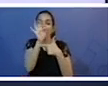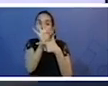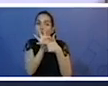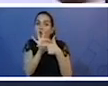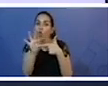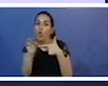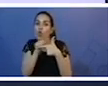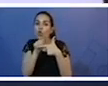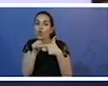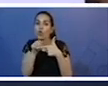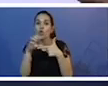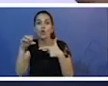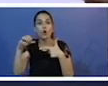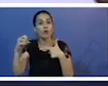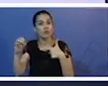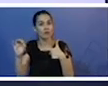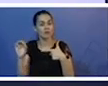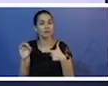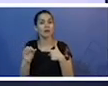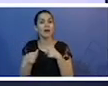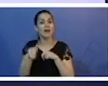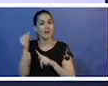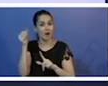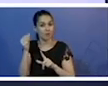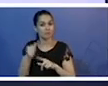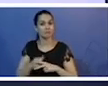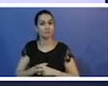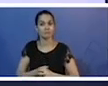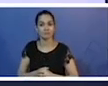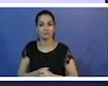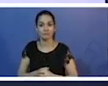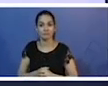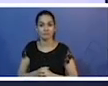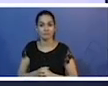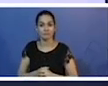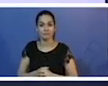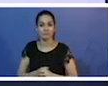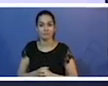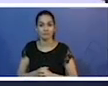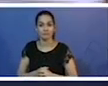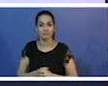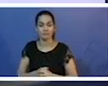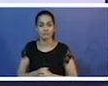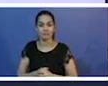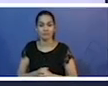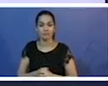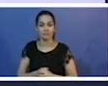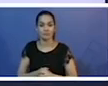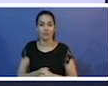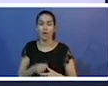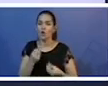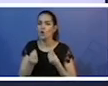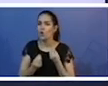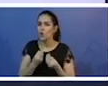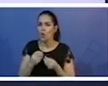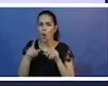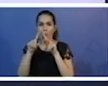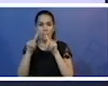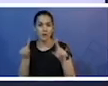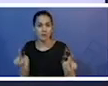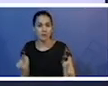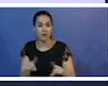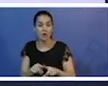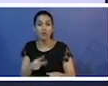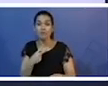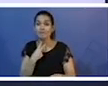assim. Então vai ser C vezes HC, e como é um triângulo, não pode esquecer de dividir